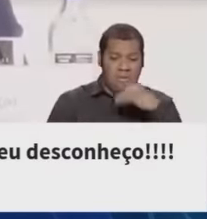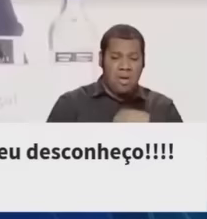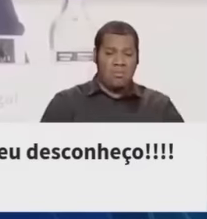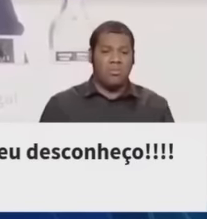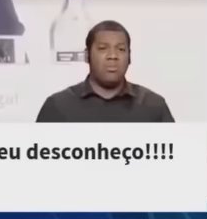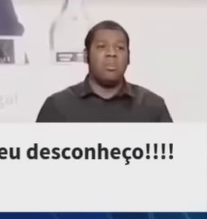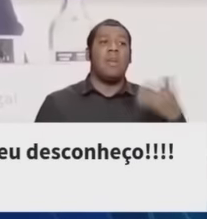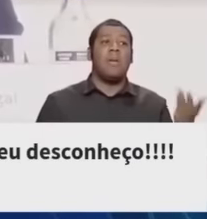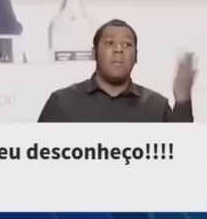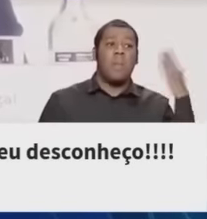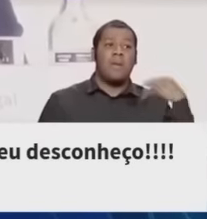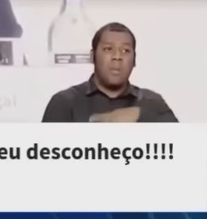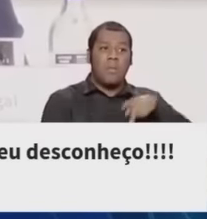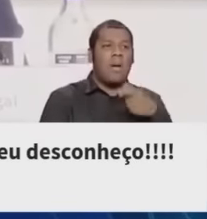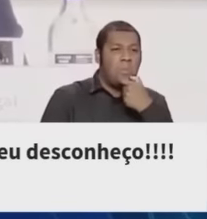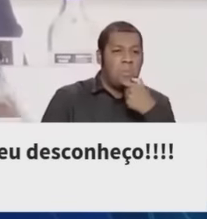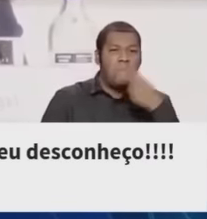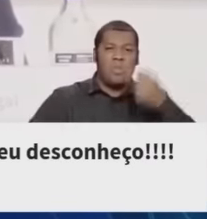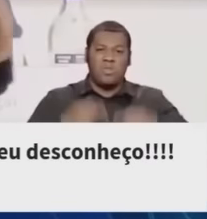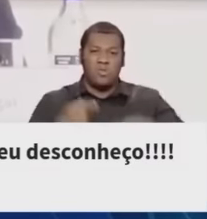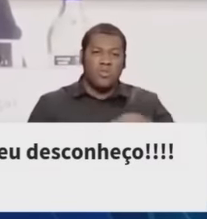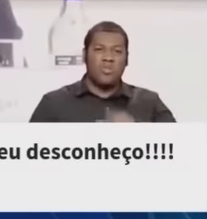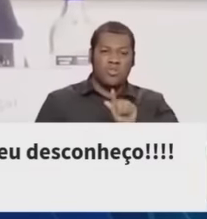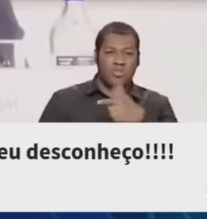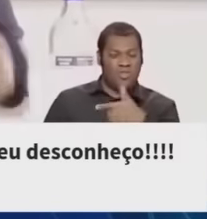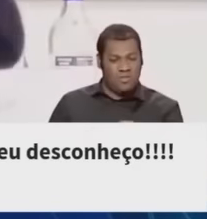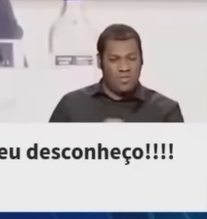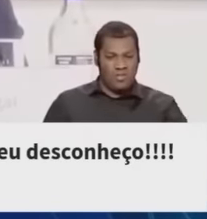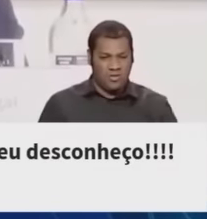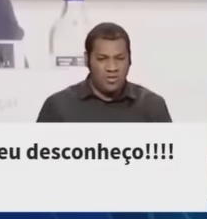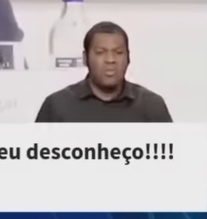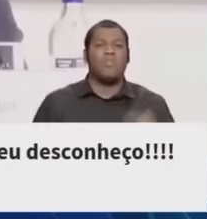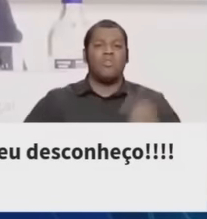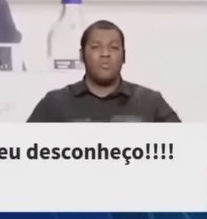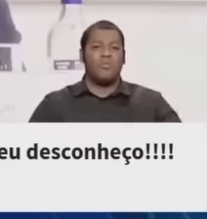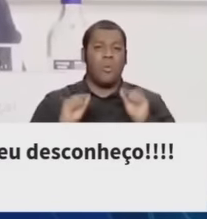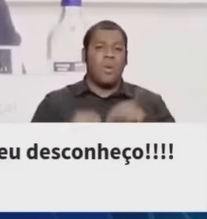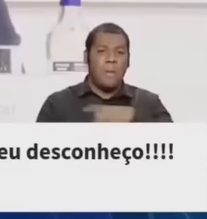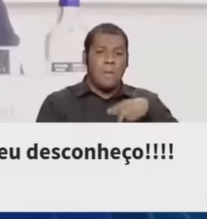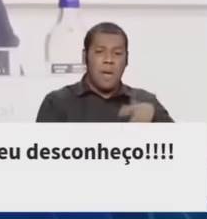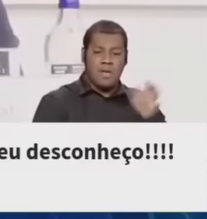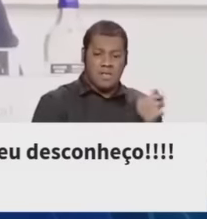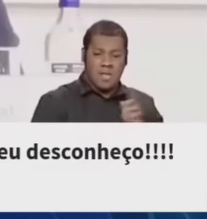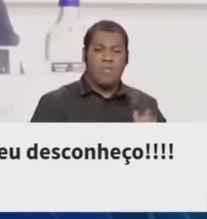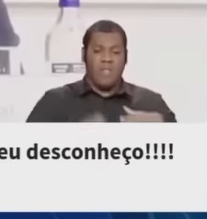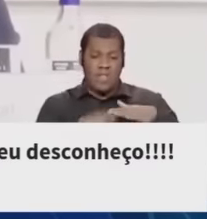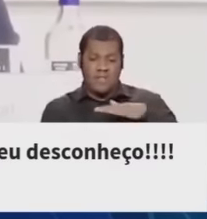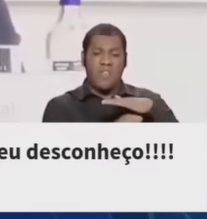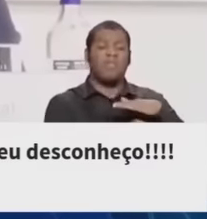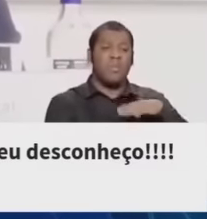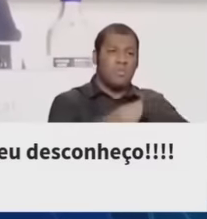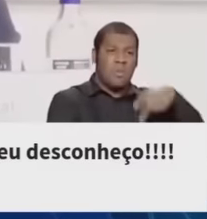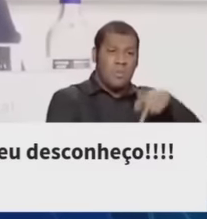lembra a discussão do G20 em Londres, quando a gente discutia para evitar o protecionismo, quando a gente discutia que os países ricos teriam que fazer investimento nos países